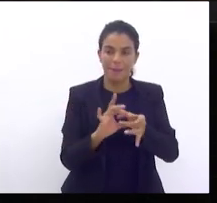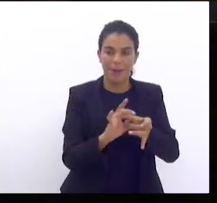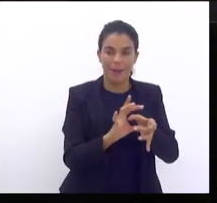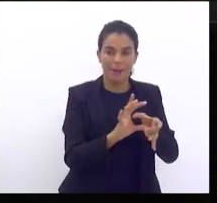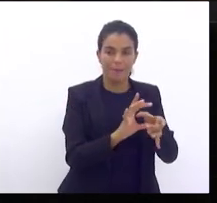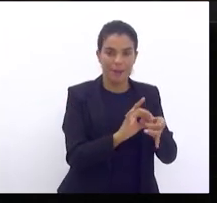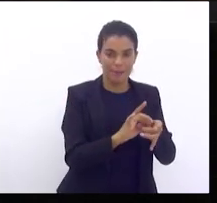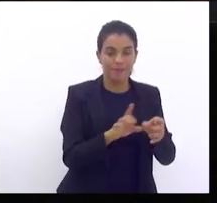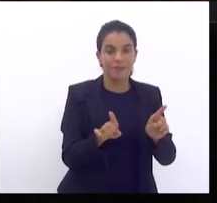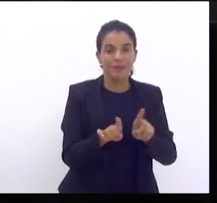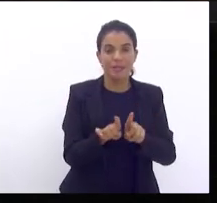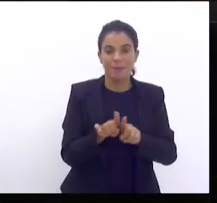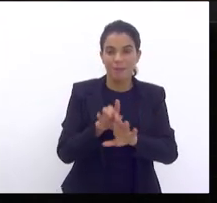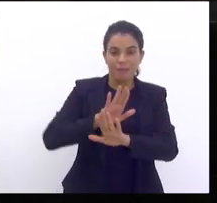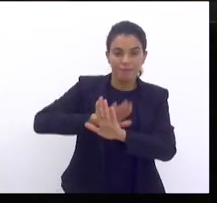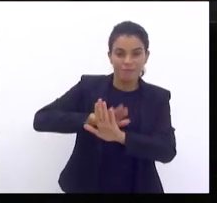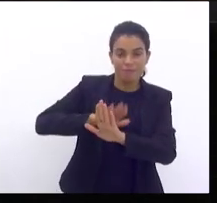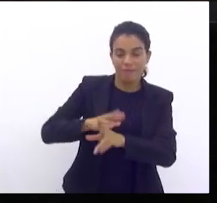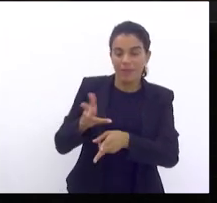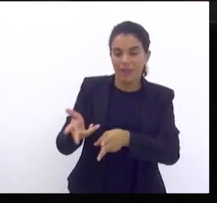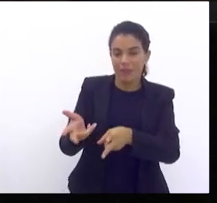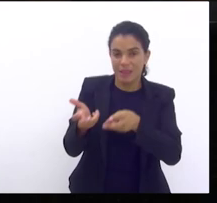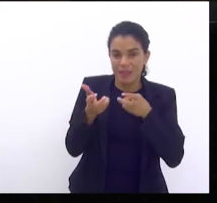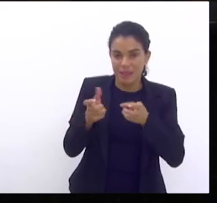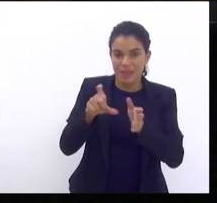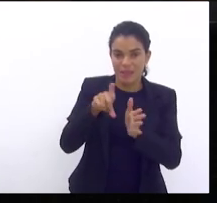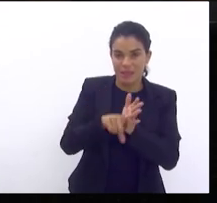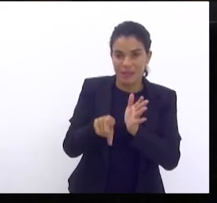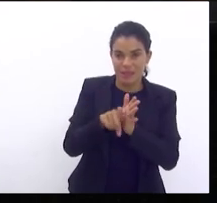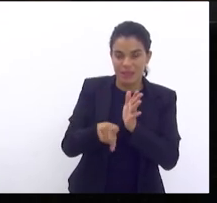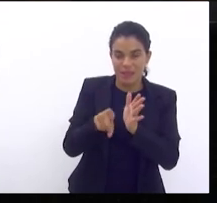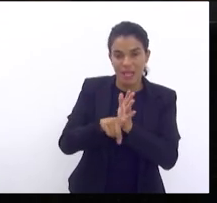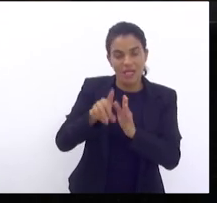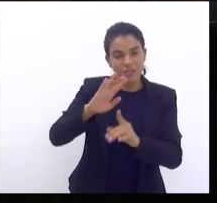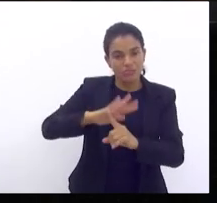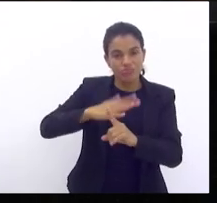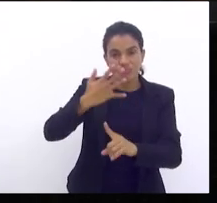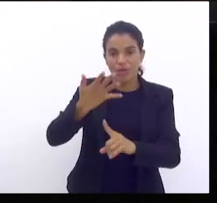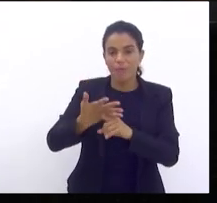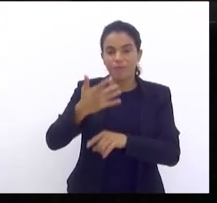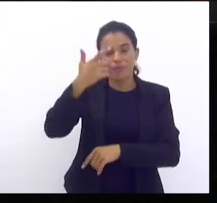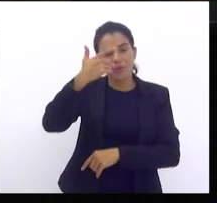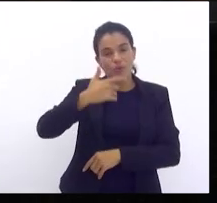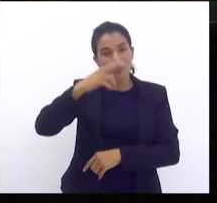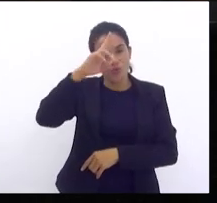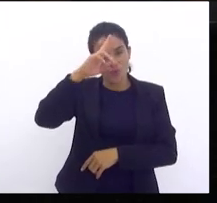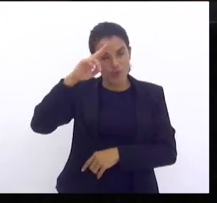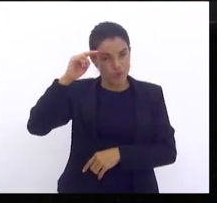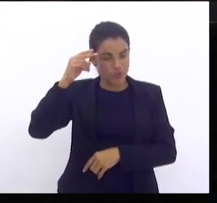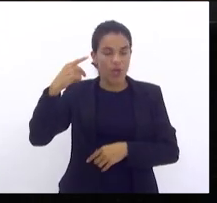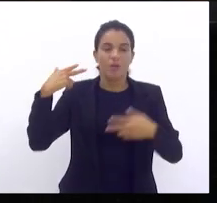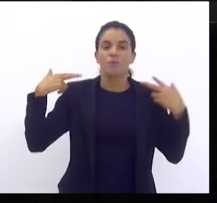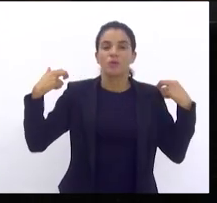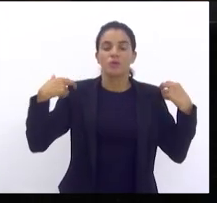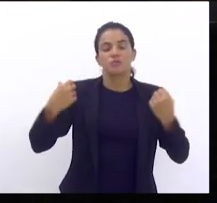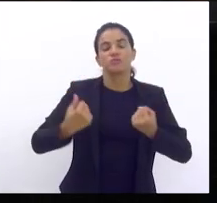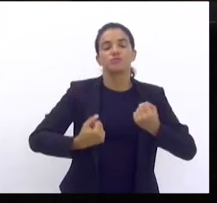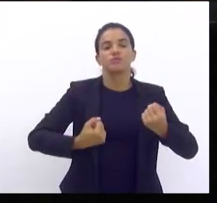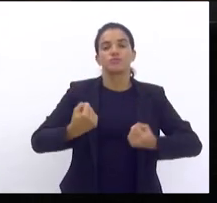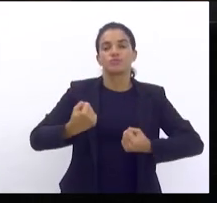extorsão por taxas abusivas o usuário motorista